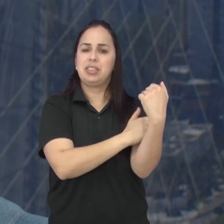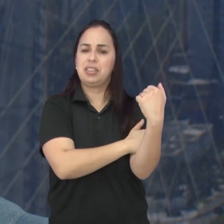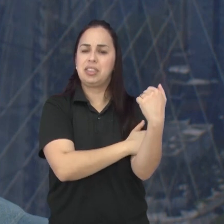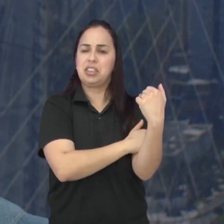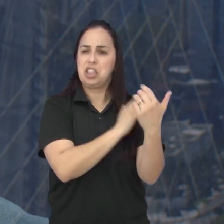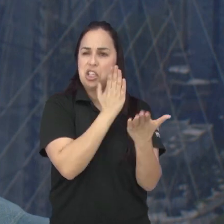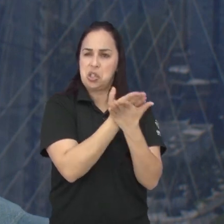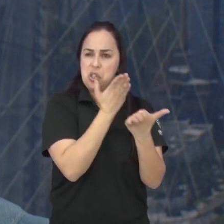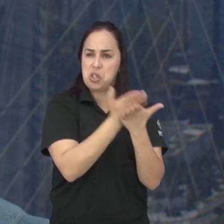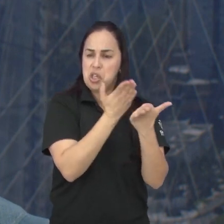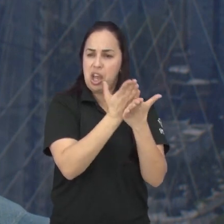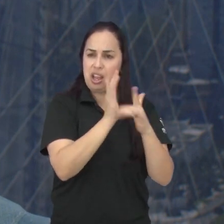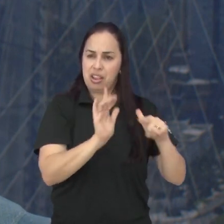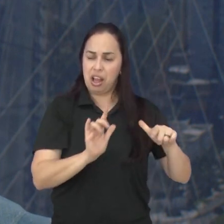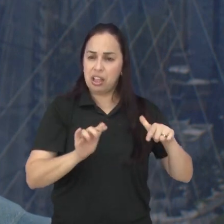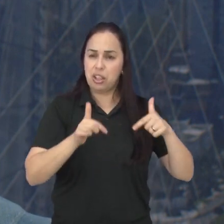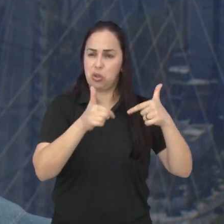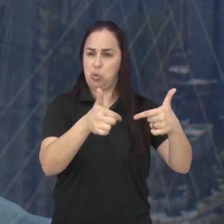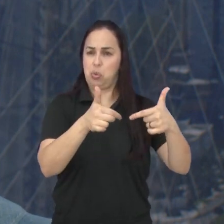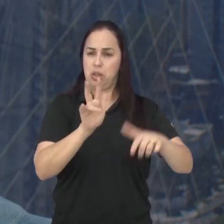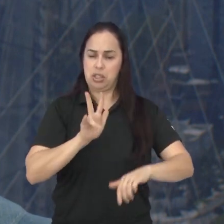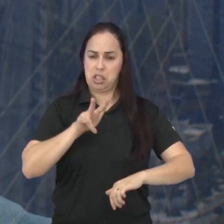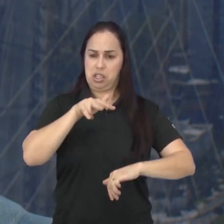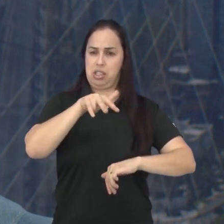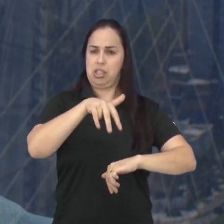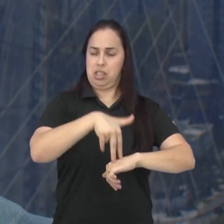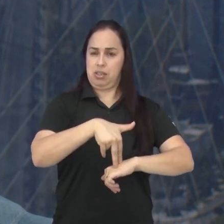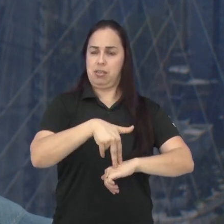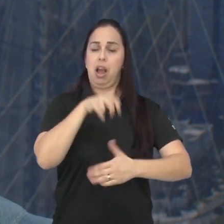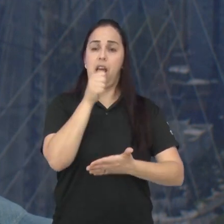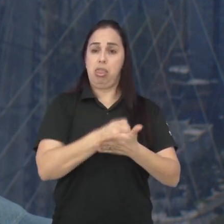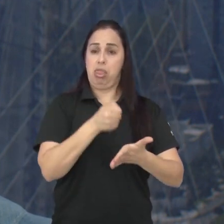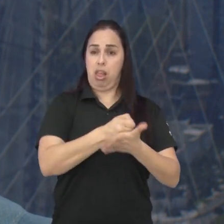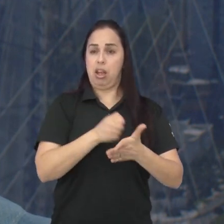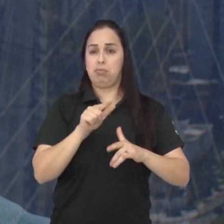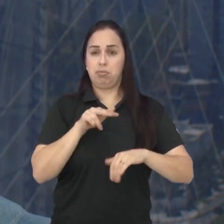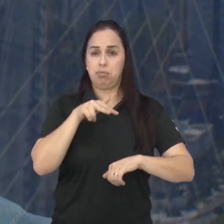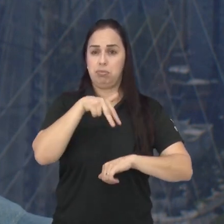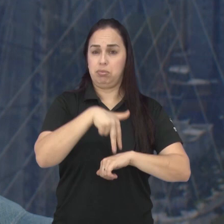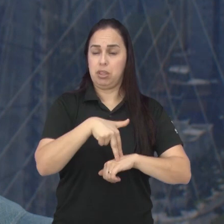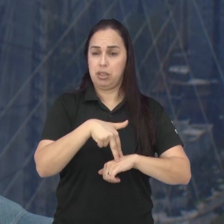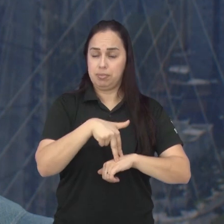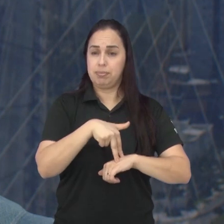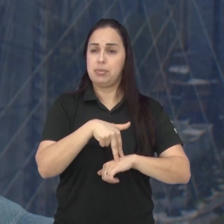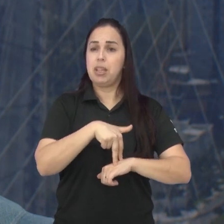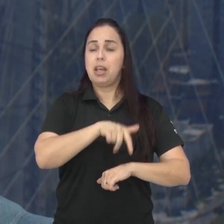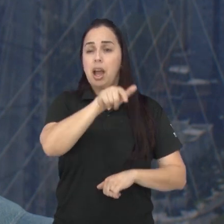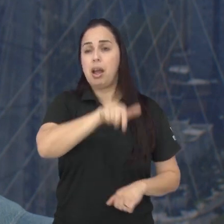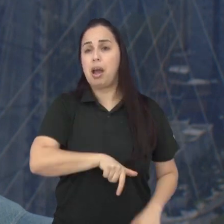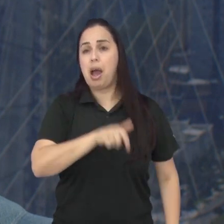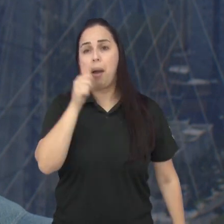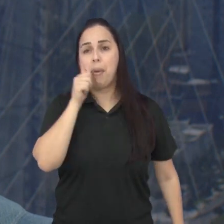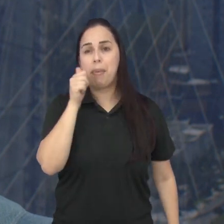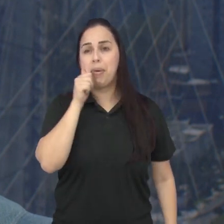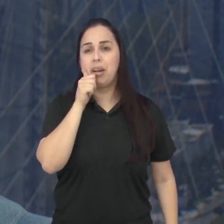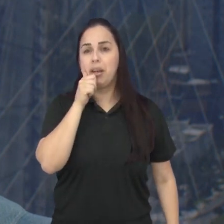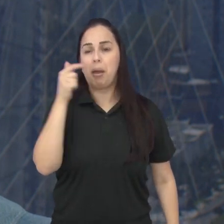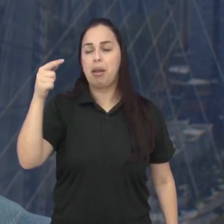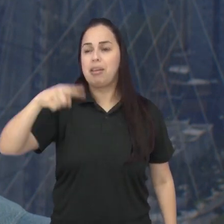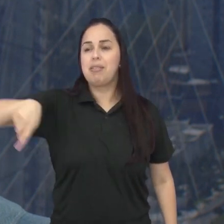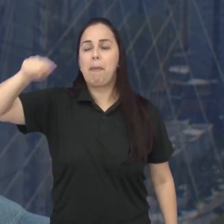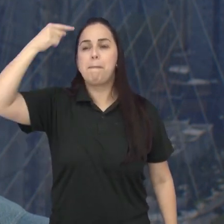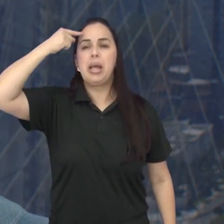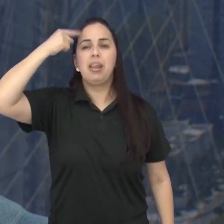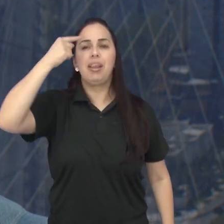que estuda, que atua socialmente, que é ativista, que é justamente, né, uma mulher que não sorri,